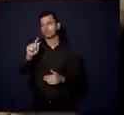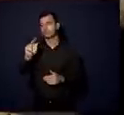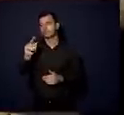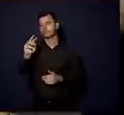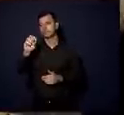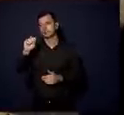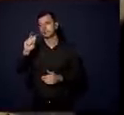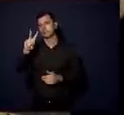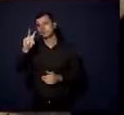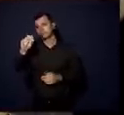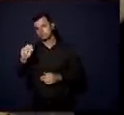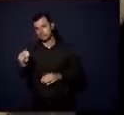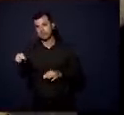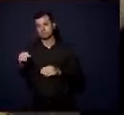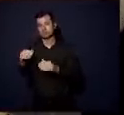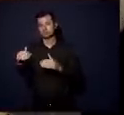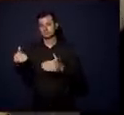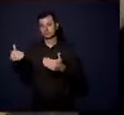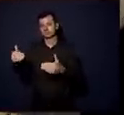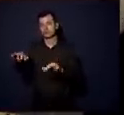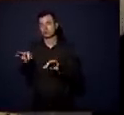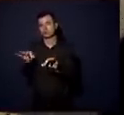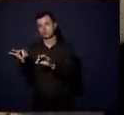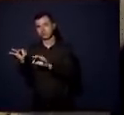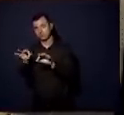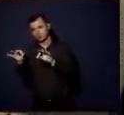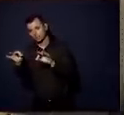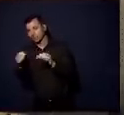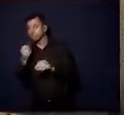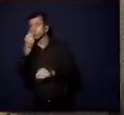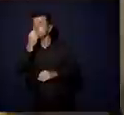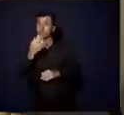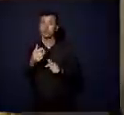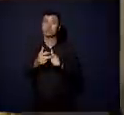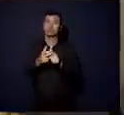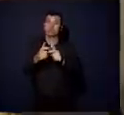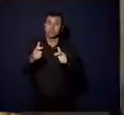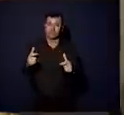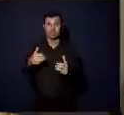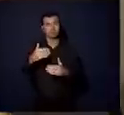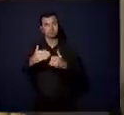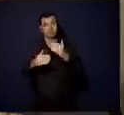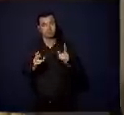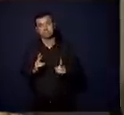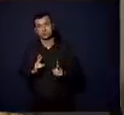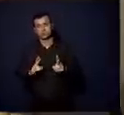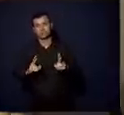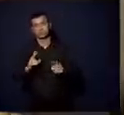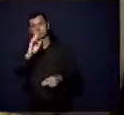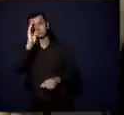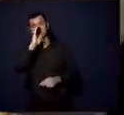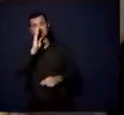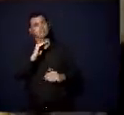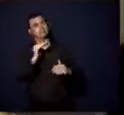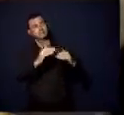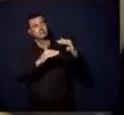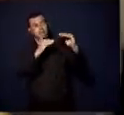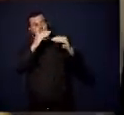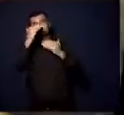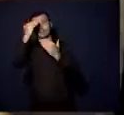secretário executivo Ministério planejamento desejar boa sorte e que a gente avança e volte o crescimento sustentável do Brasil obrigado